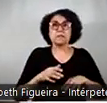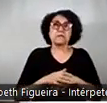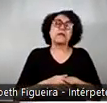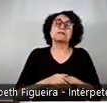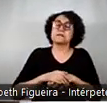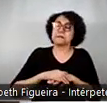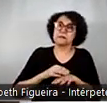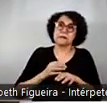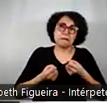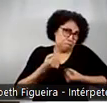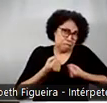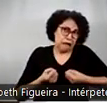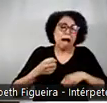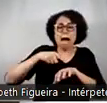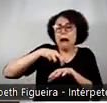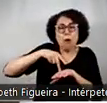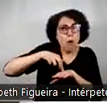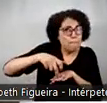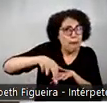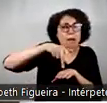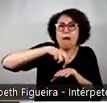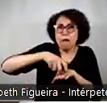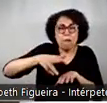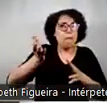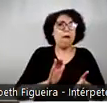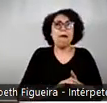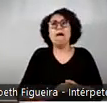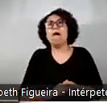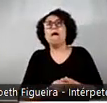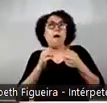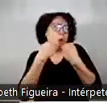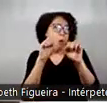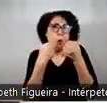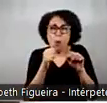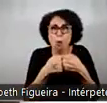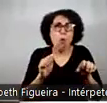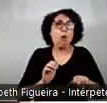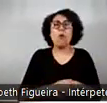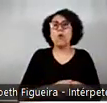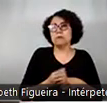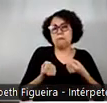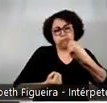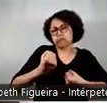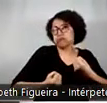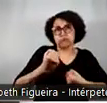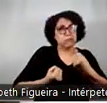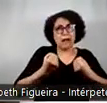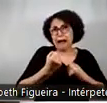seja a pé, seja por transportes coletivos, né, transportes individuais, né,